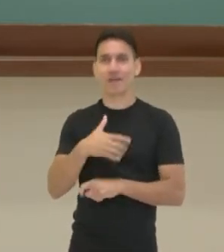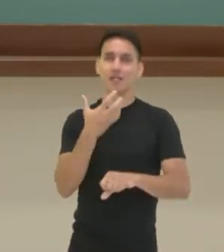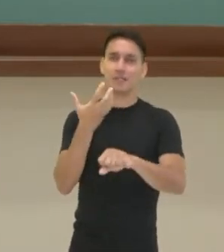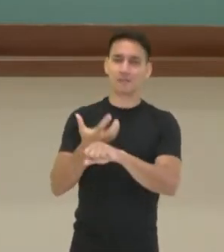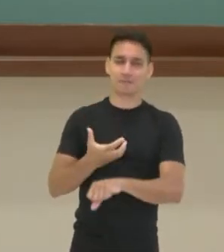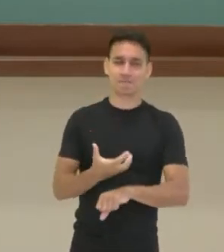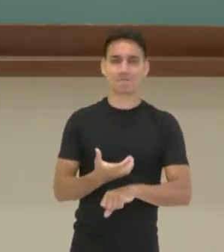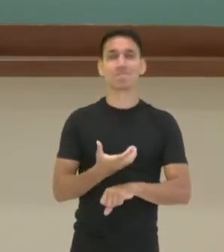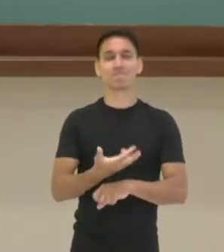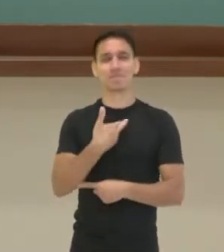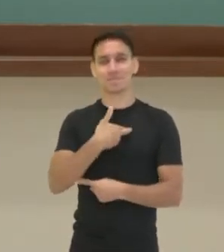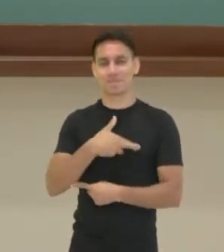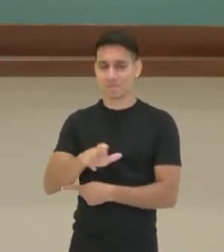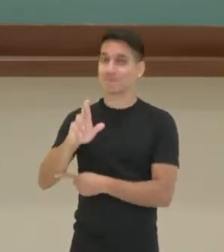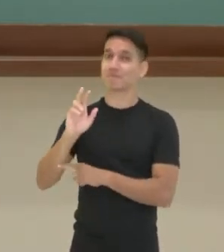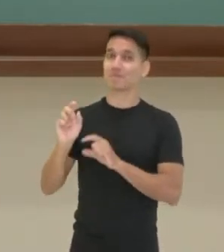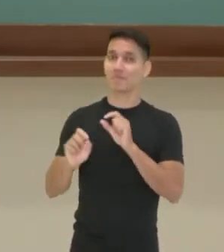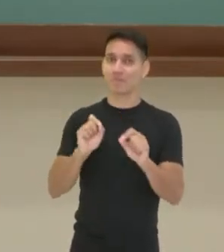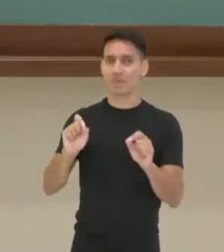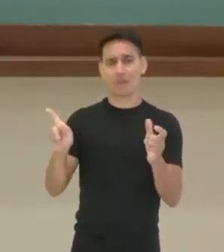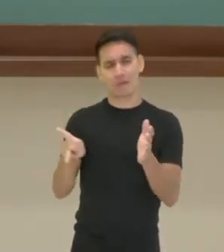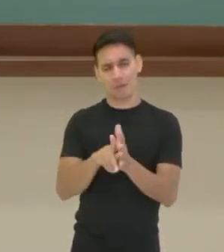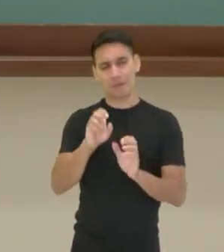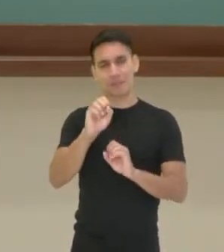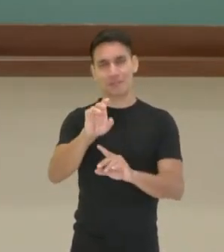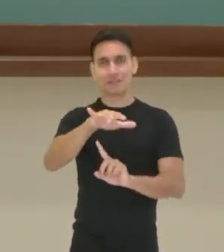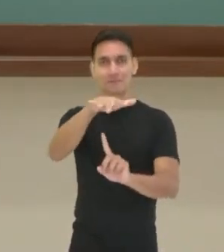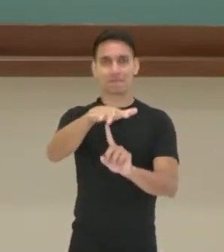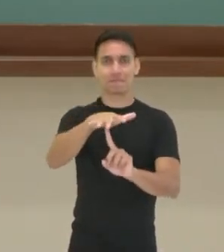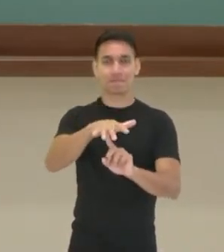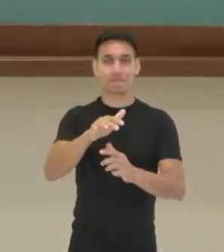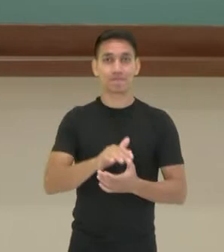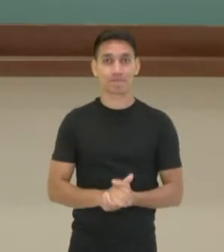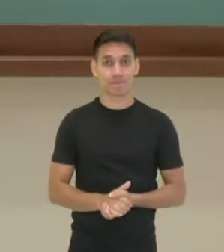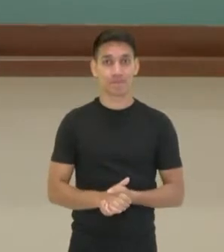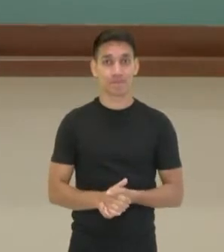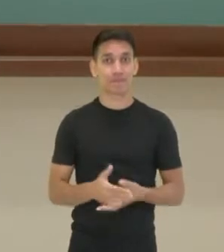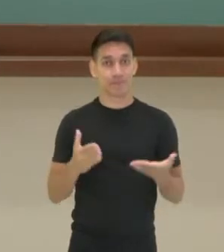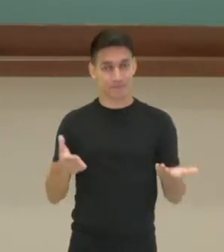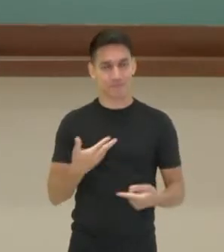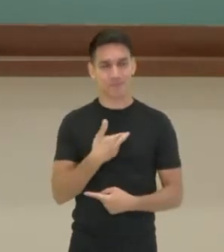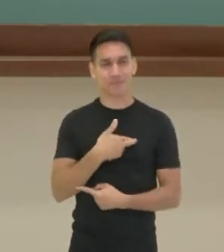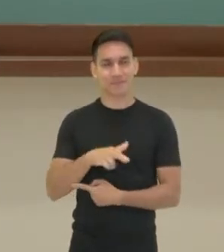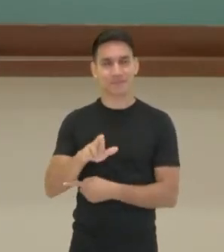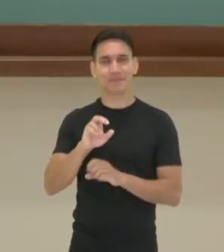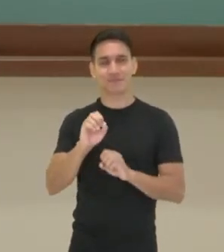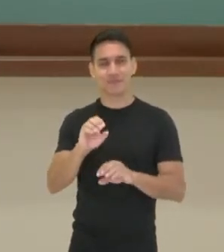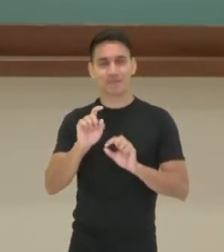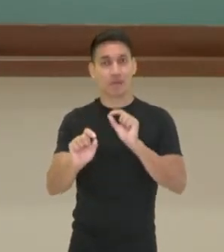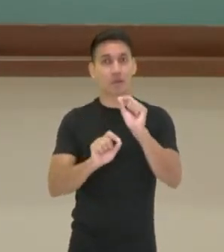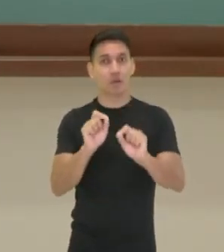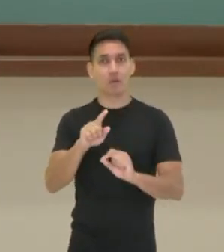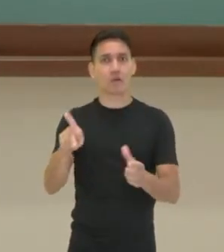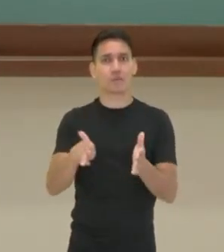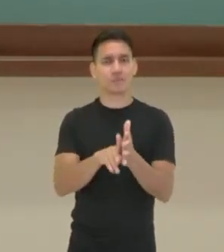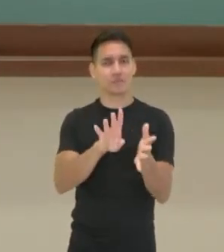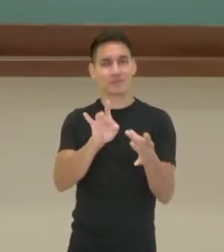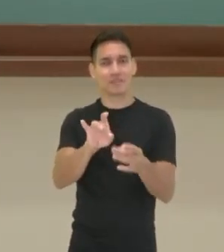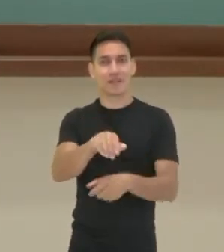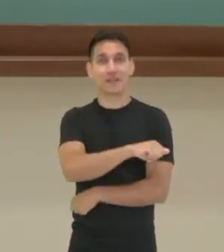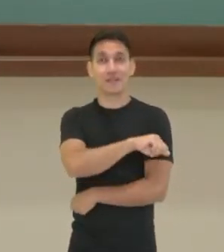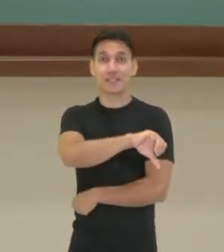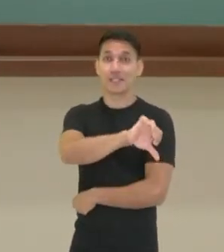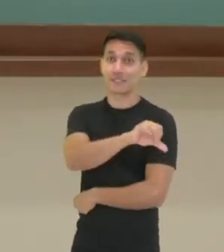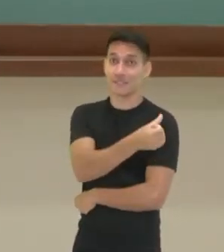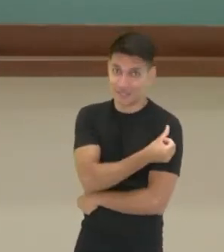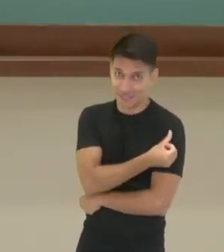bem-vindos a mais uma aula Paraná. E a nossa aula é de ensino religioso para o 6º ano,